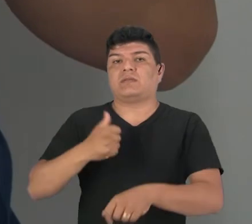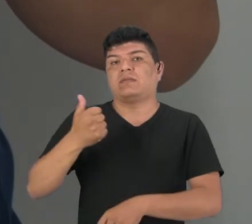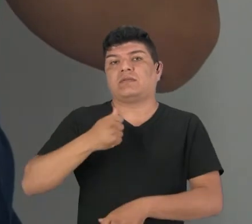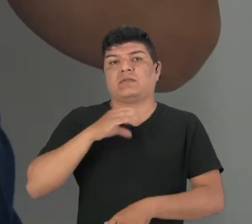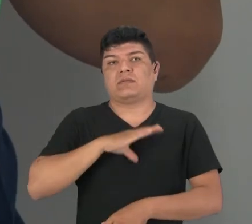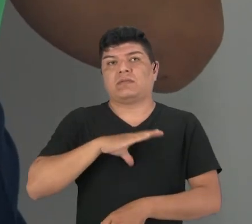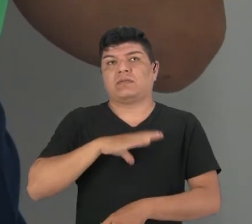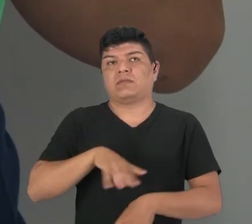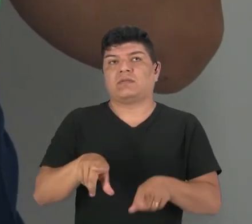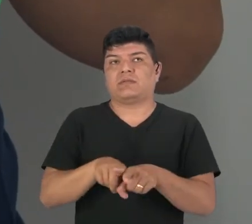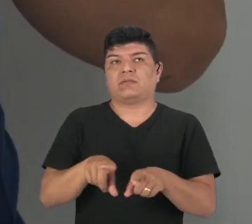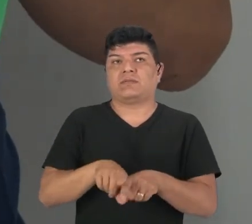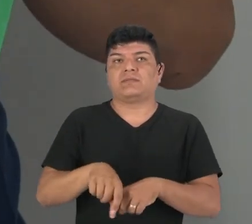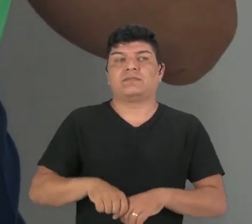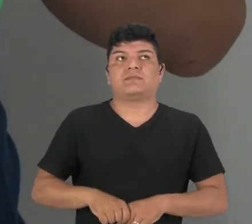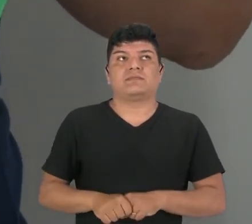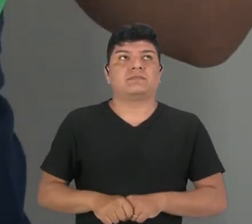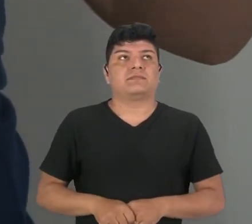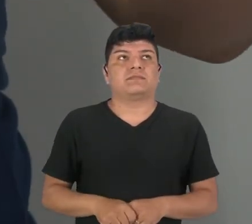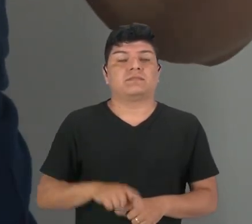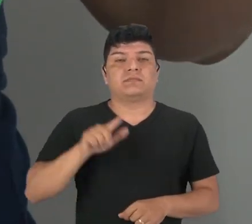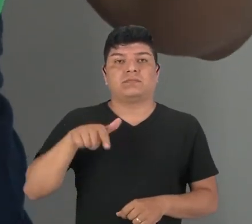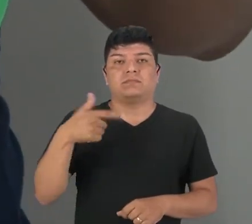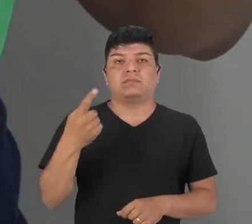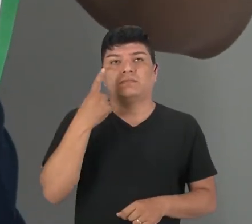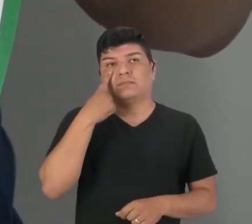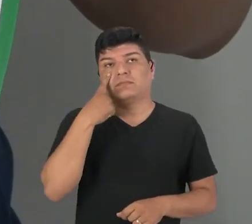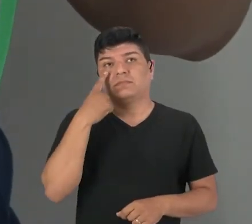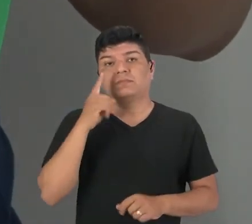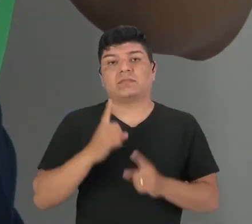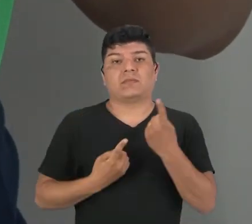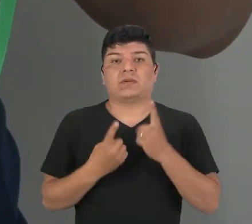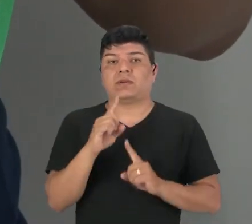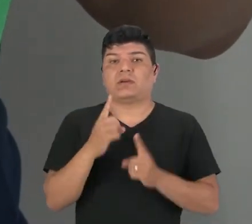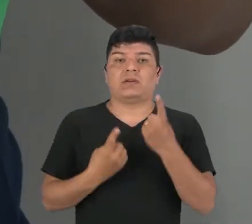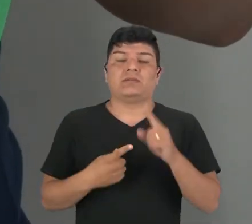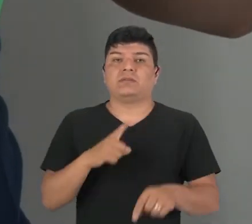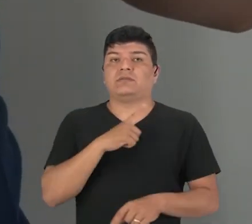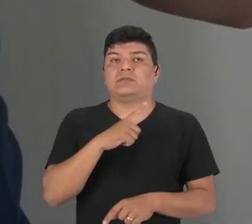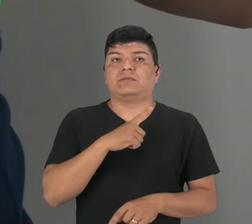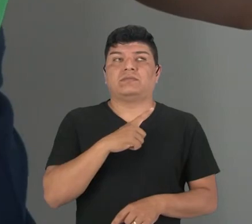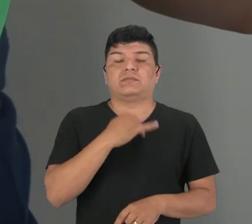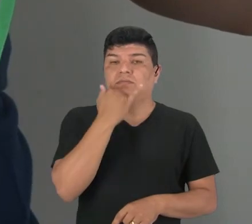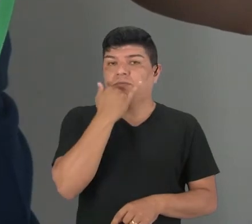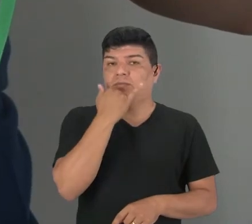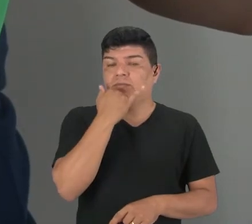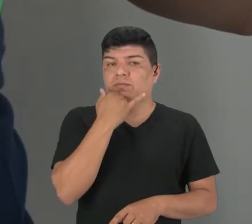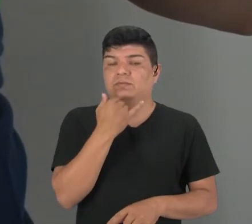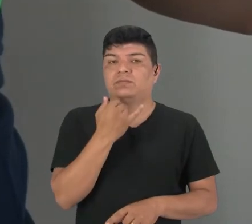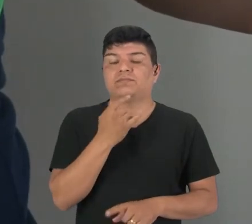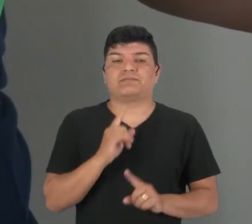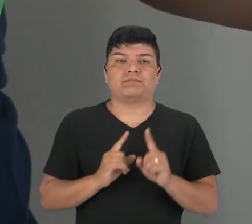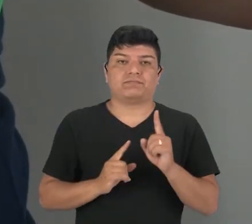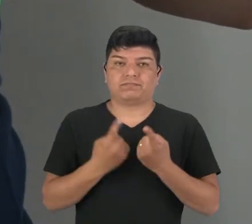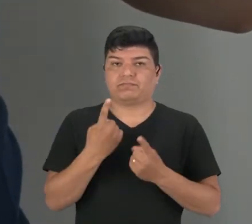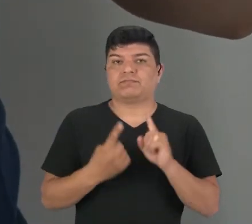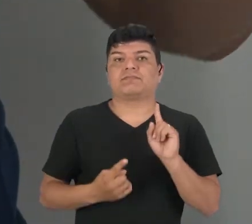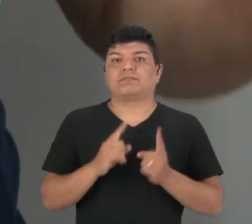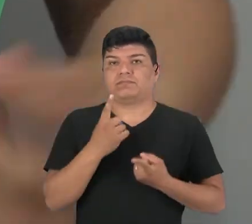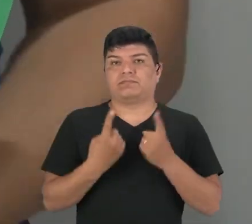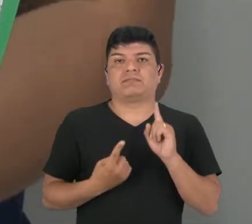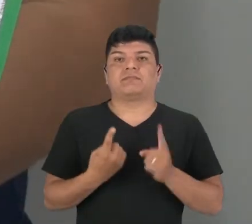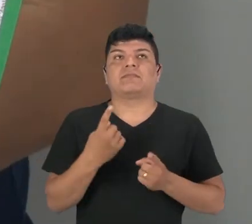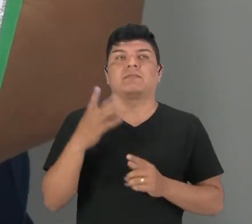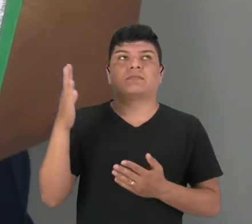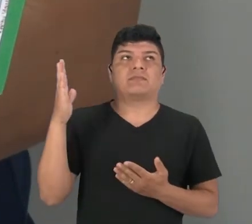cidades, ok? E depois nós vemos a Índia aqui, ó. A Índia não, perdão, a China,